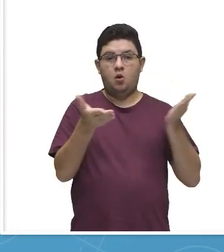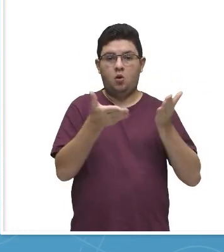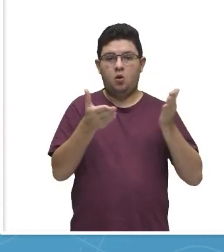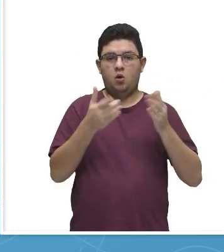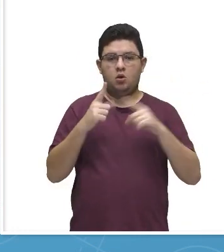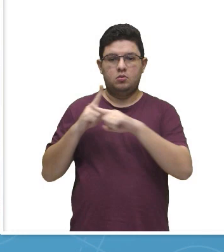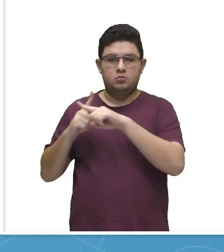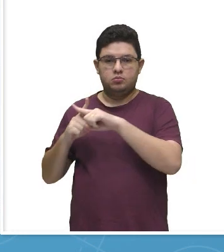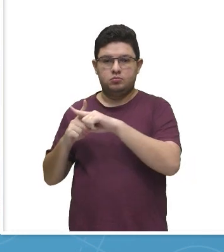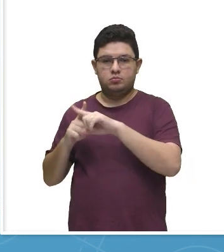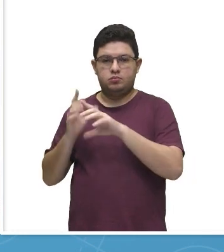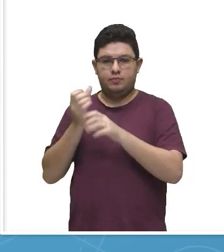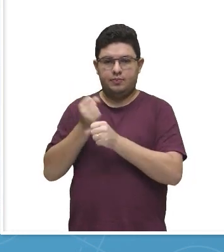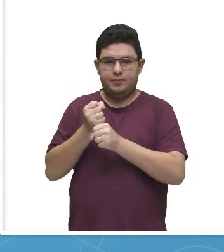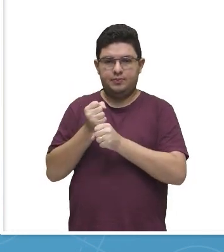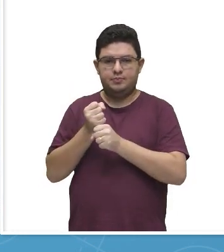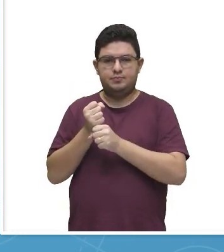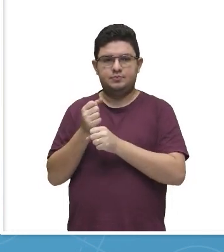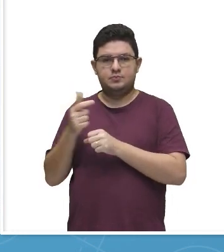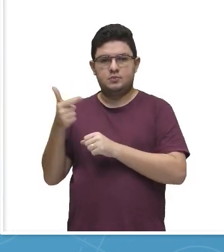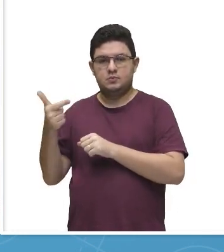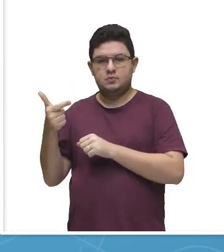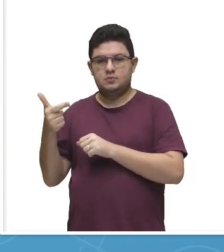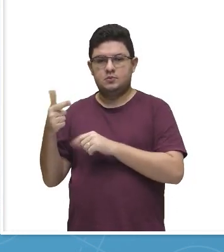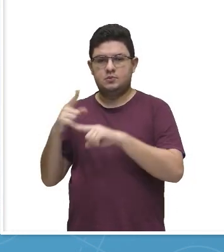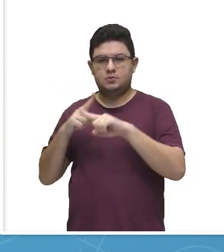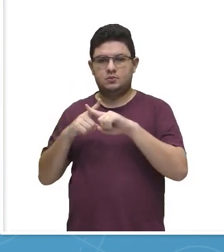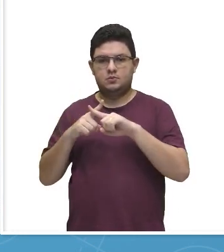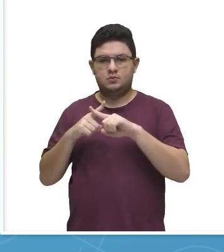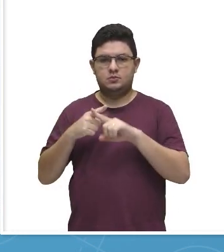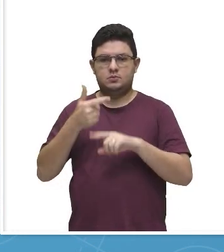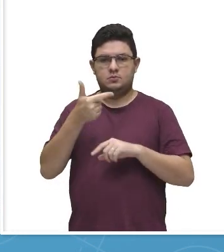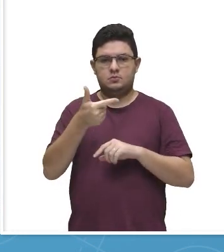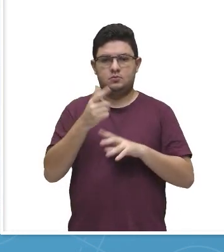fatores. 2 vezes 2, 4. 4 vezes 2, 8.